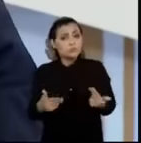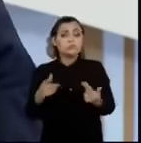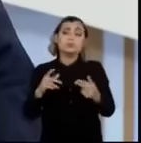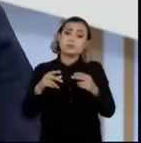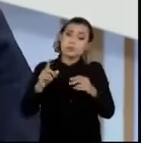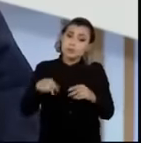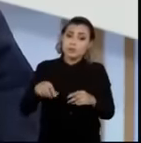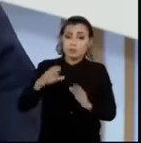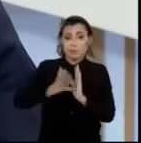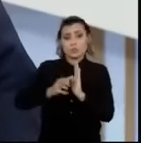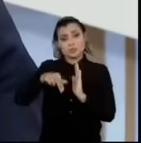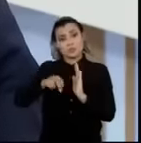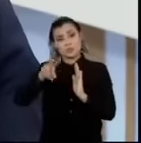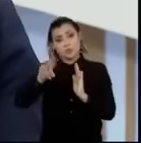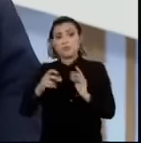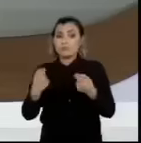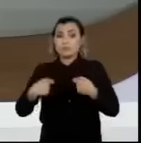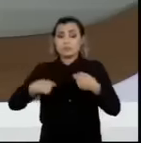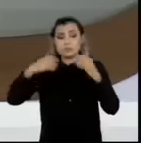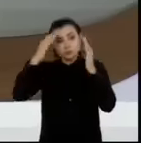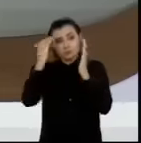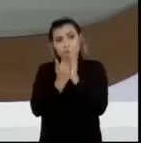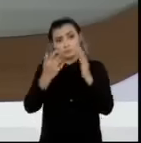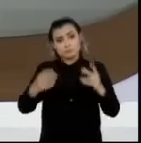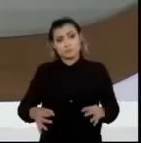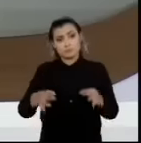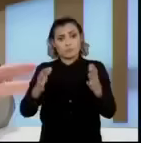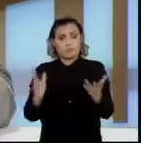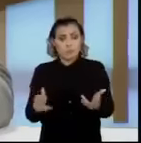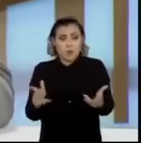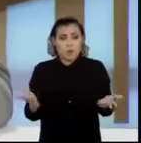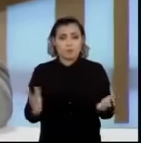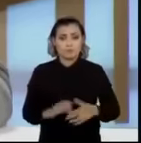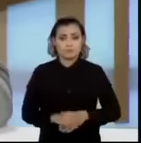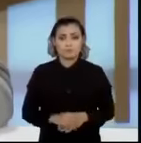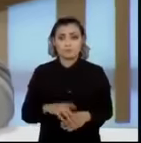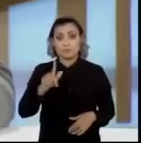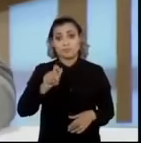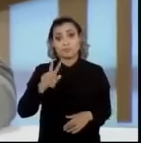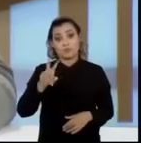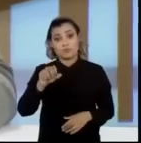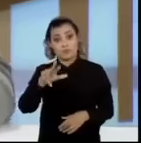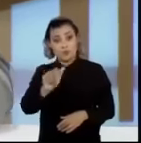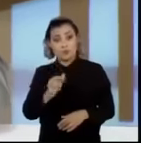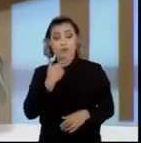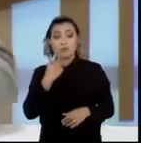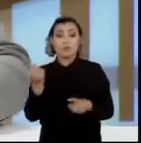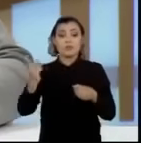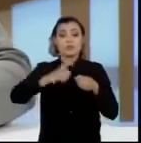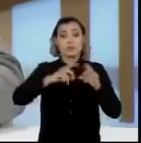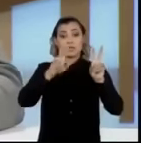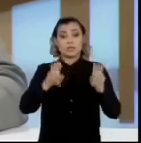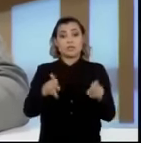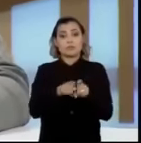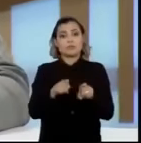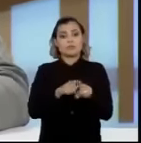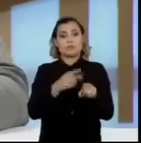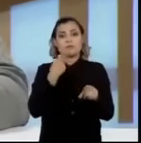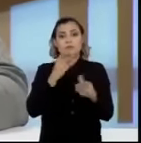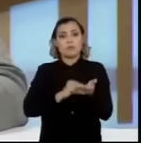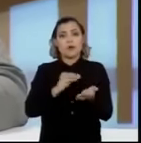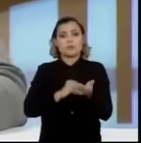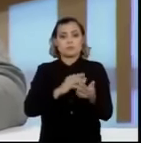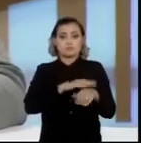relação ao Novo, essa é a postura que eu acho que tem que ser. Giovana, por favor. Na verdade, eu queria voltar para um aspecto que a gente não mencionou aqui